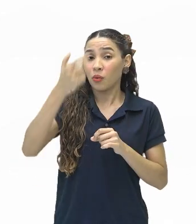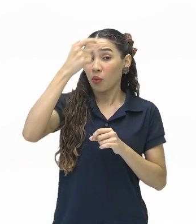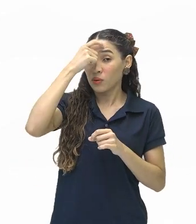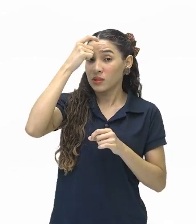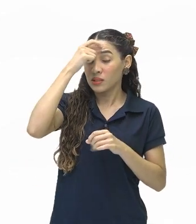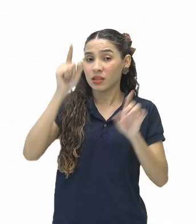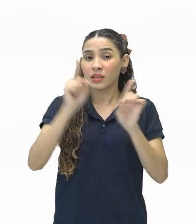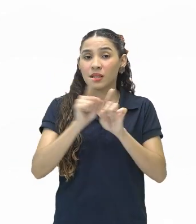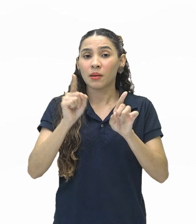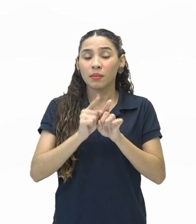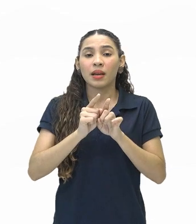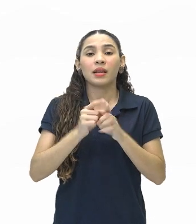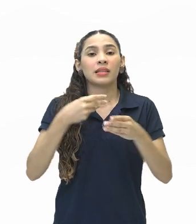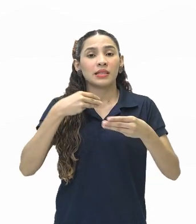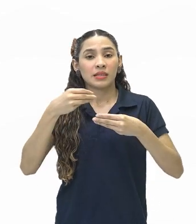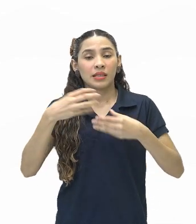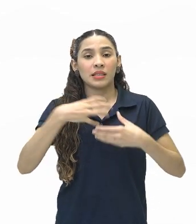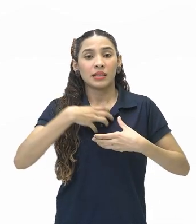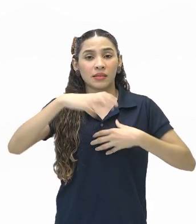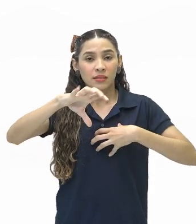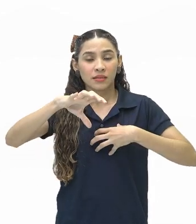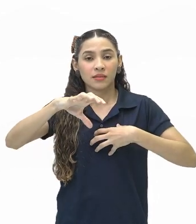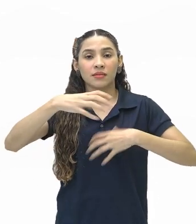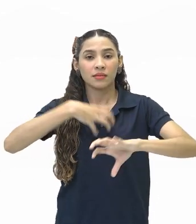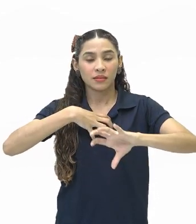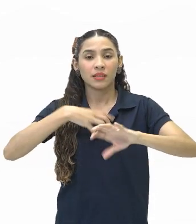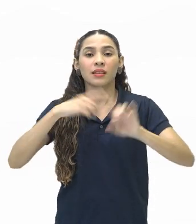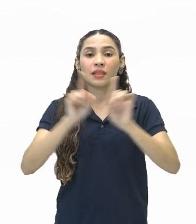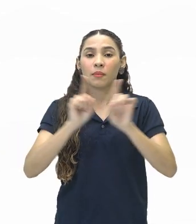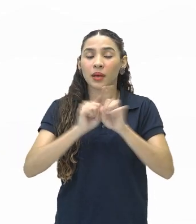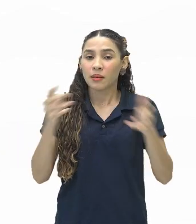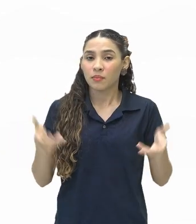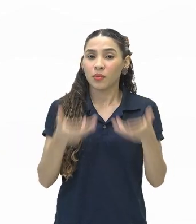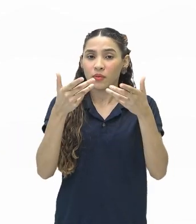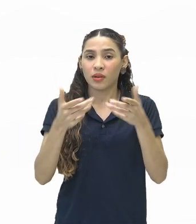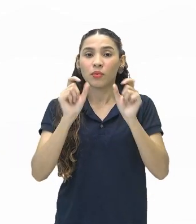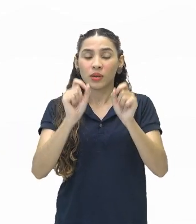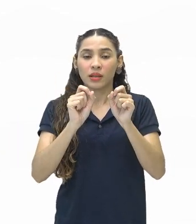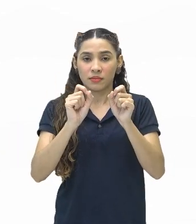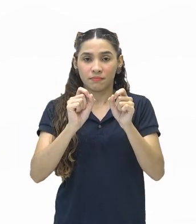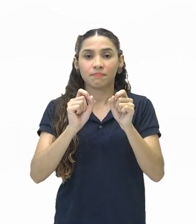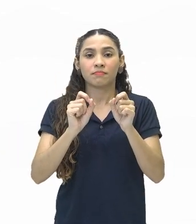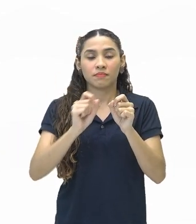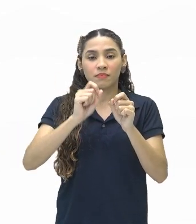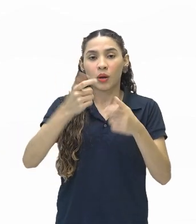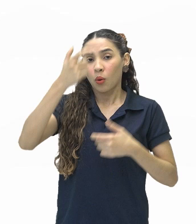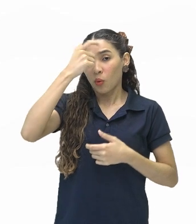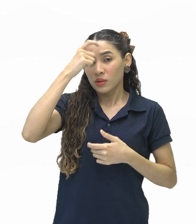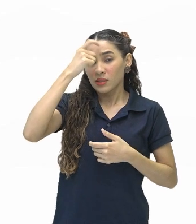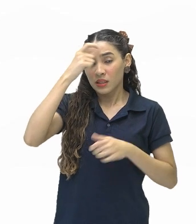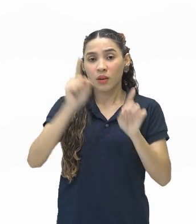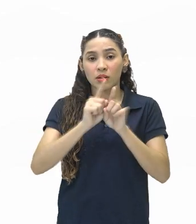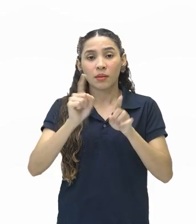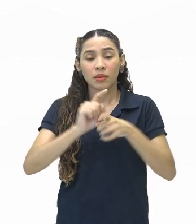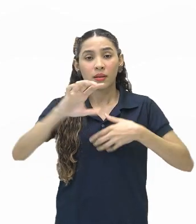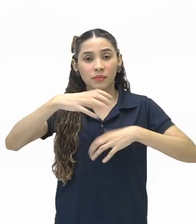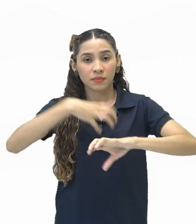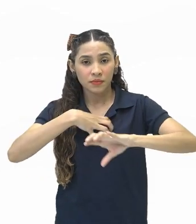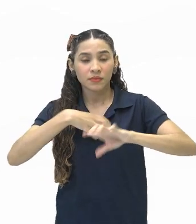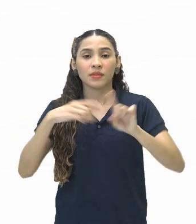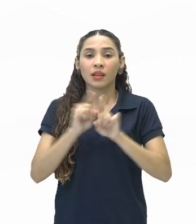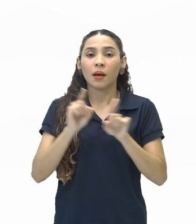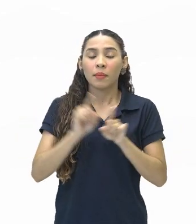conscientização e sensibilização. É importante promover campanhas de conscientização, de